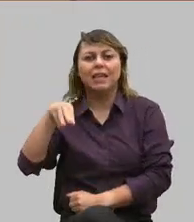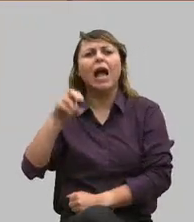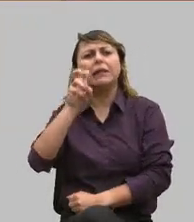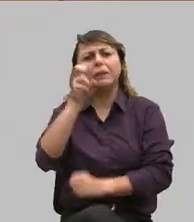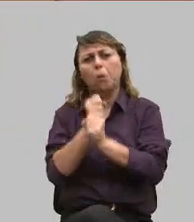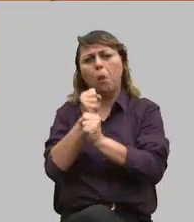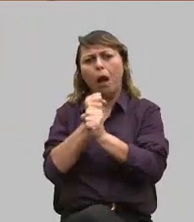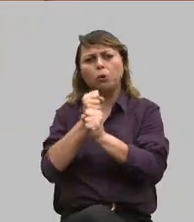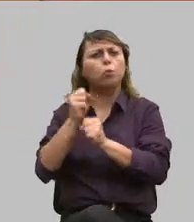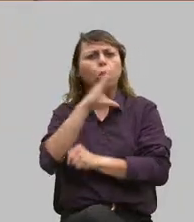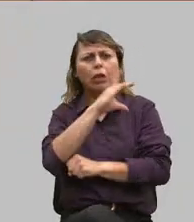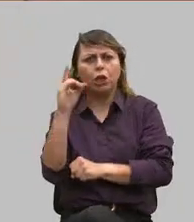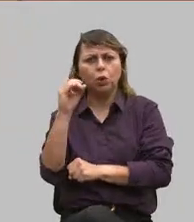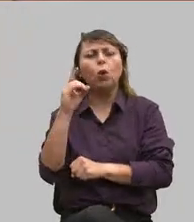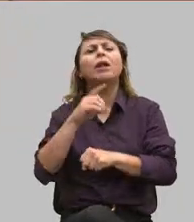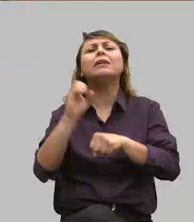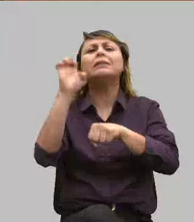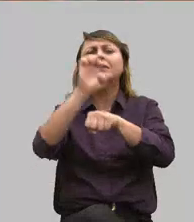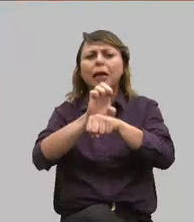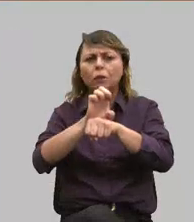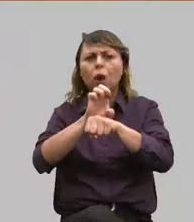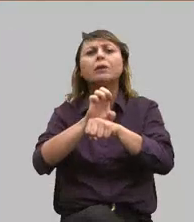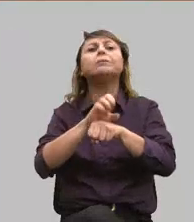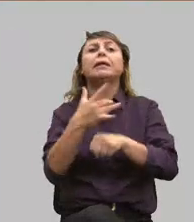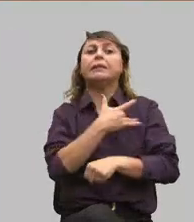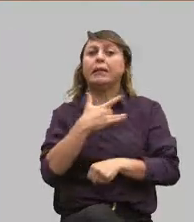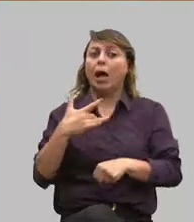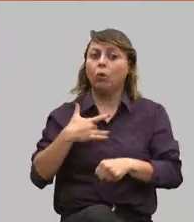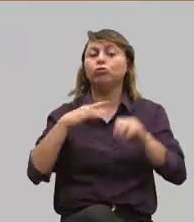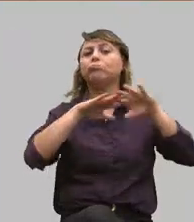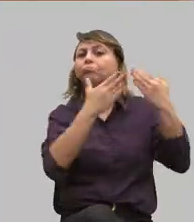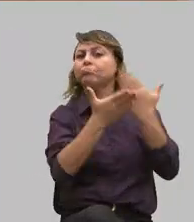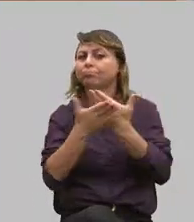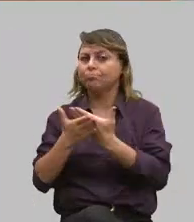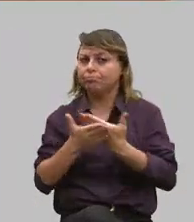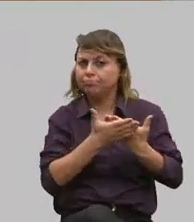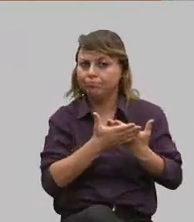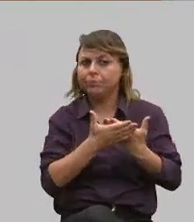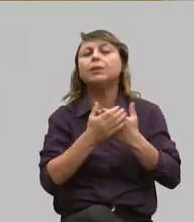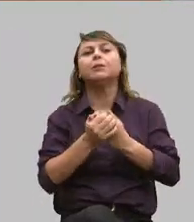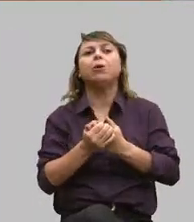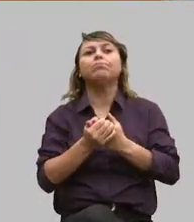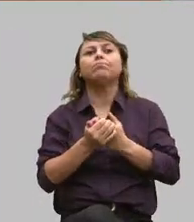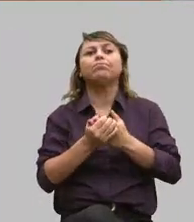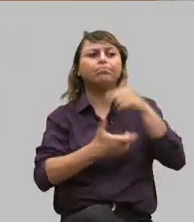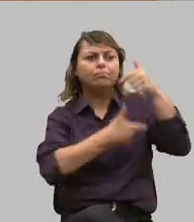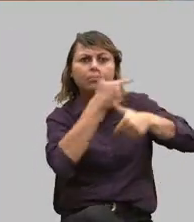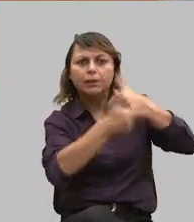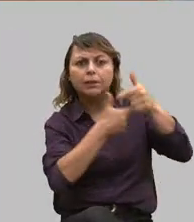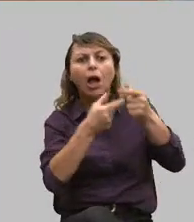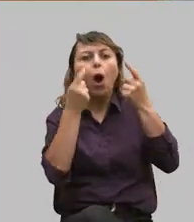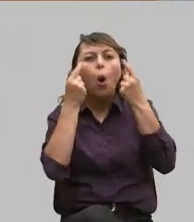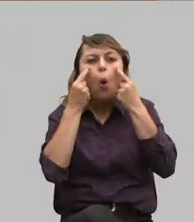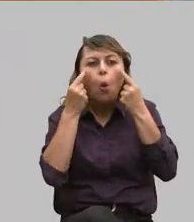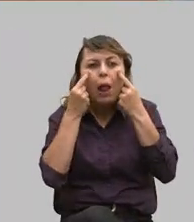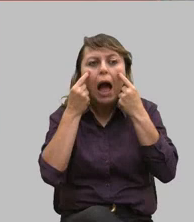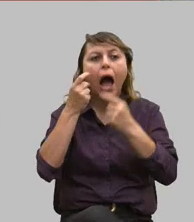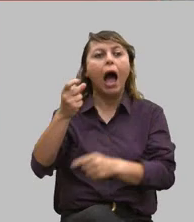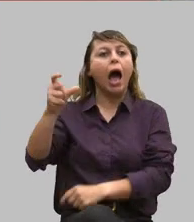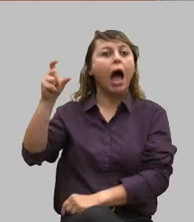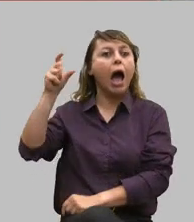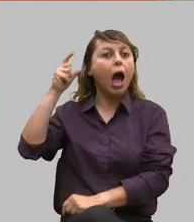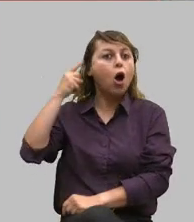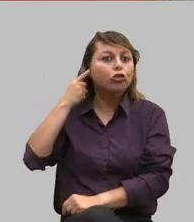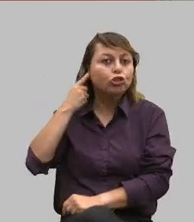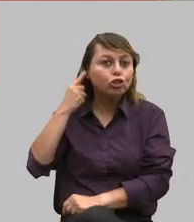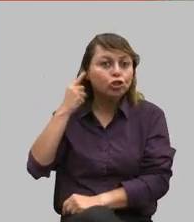coordenadora Estadual o programa saúde na escola então a ação de saúde ocular e saúde auditiva ela já